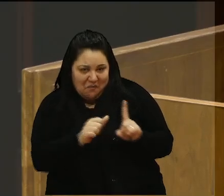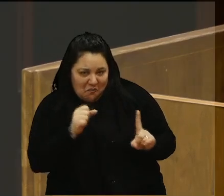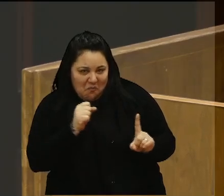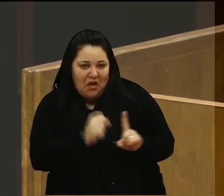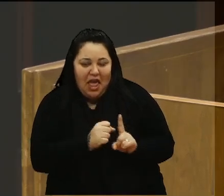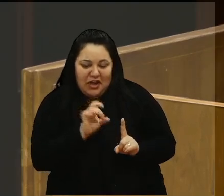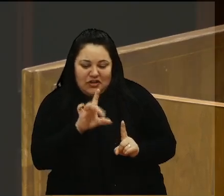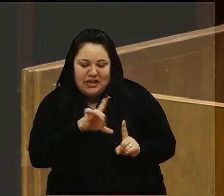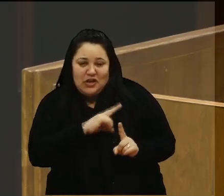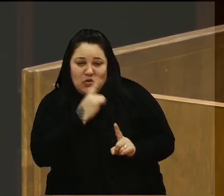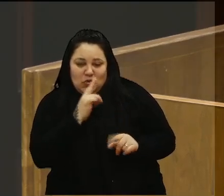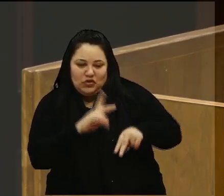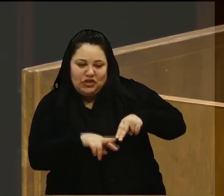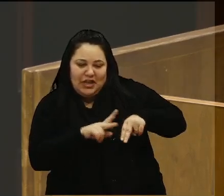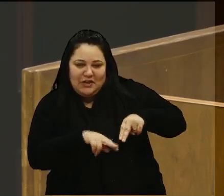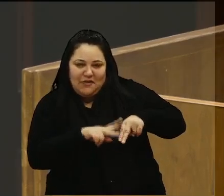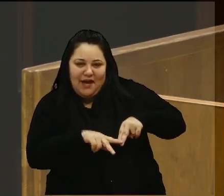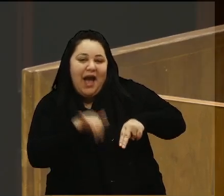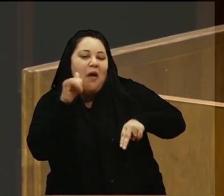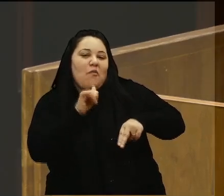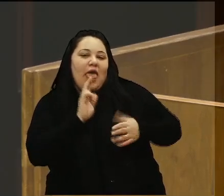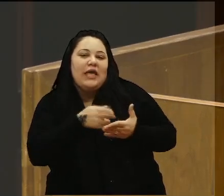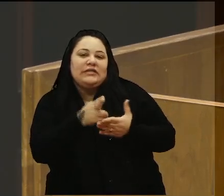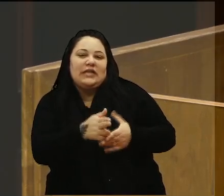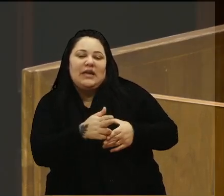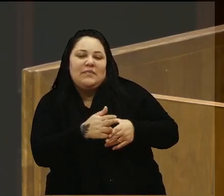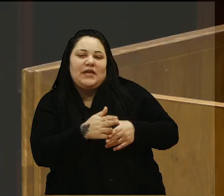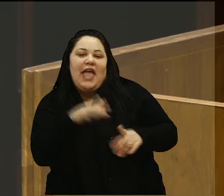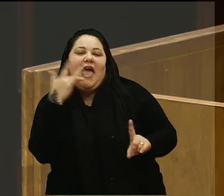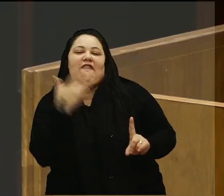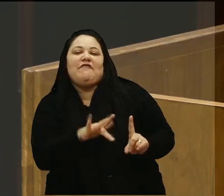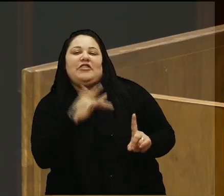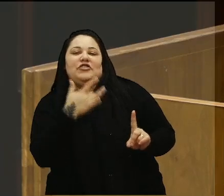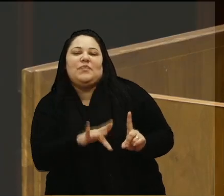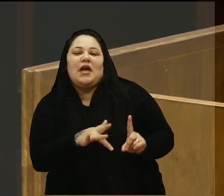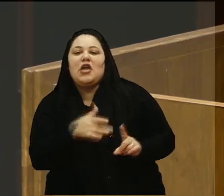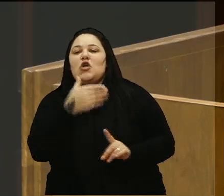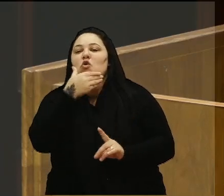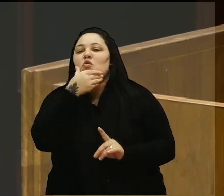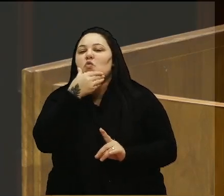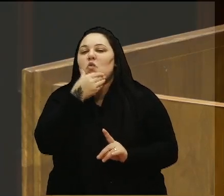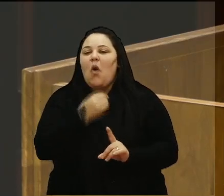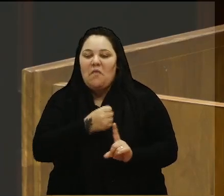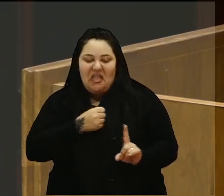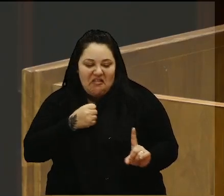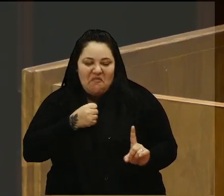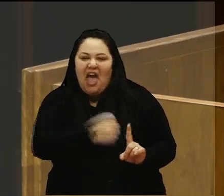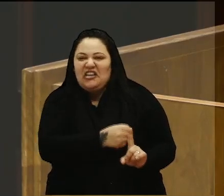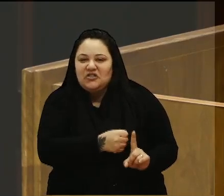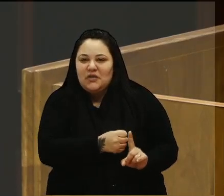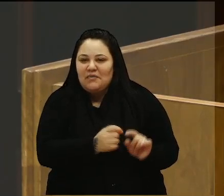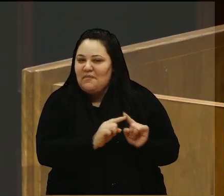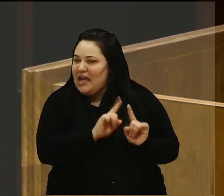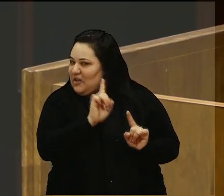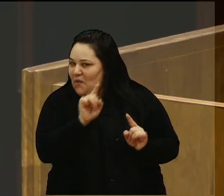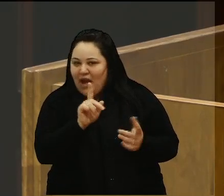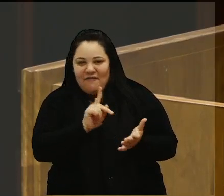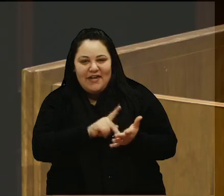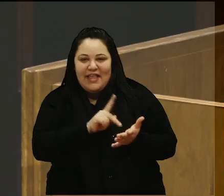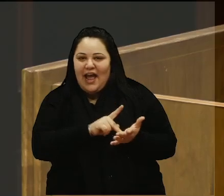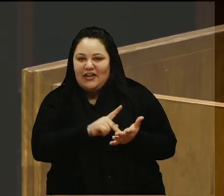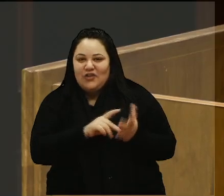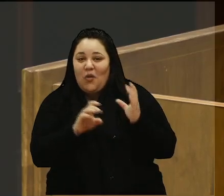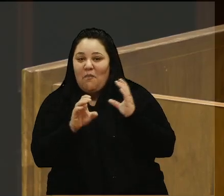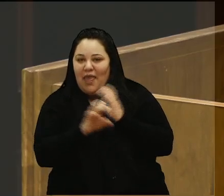como vítima e o homem como agressor. Mas essa não é a verdade completa. E